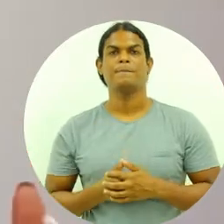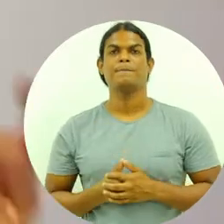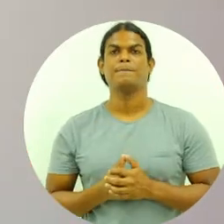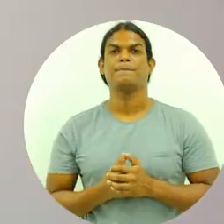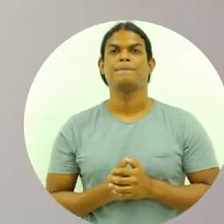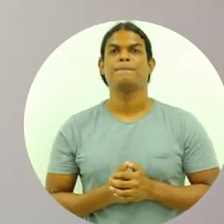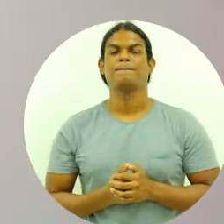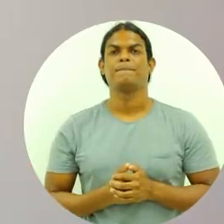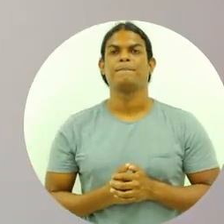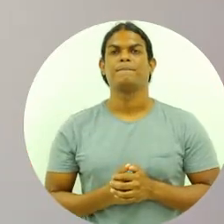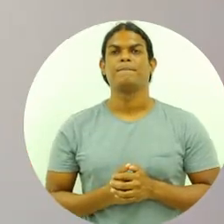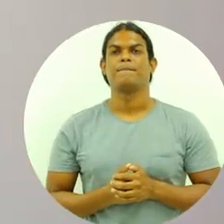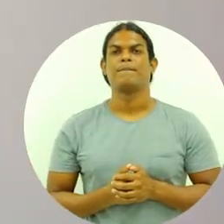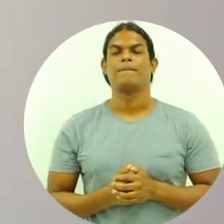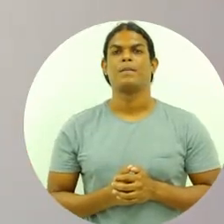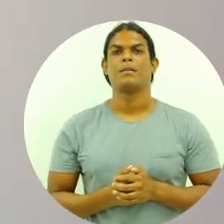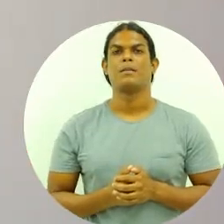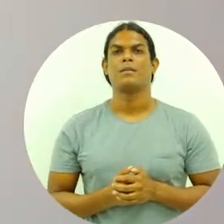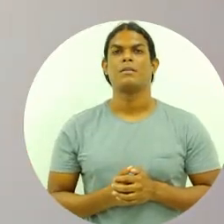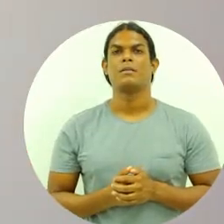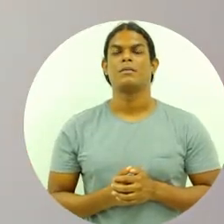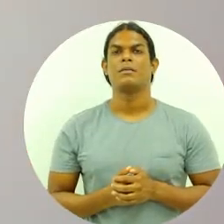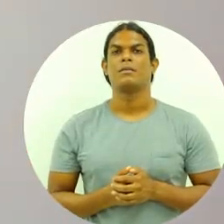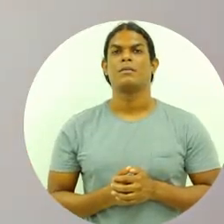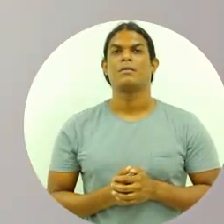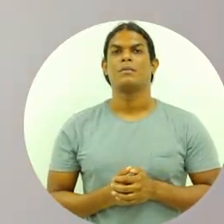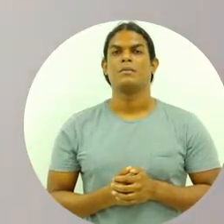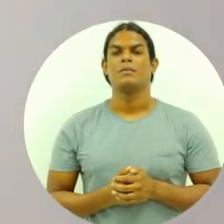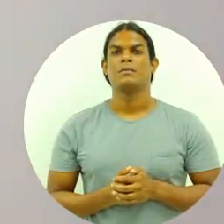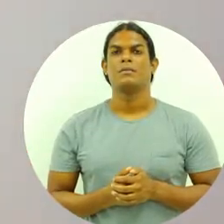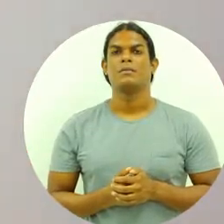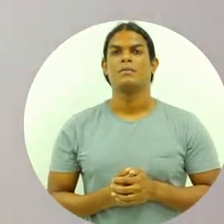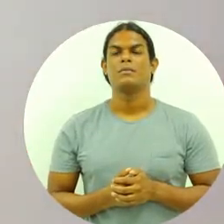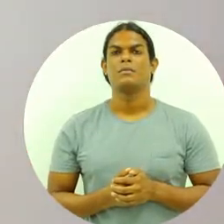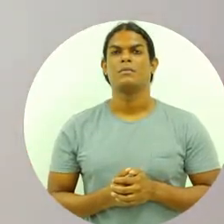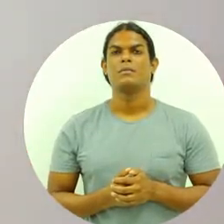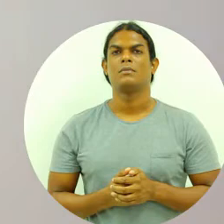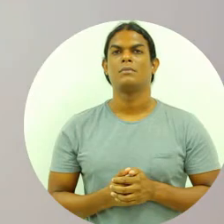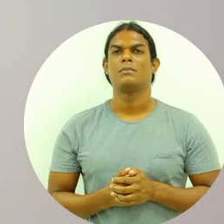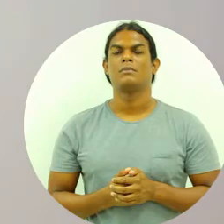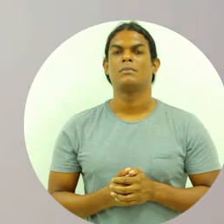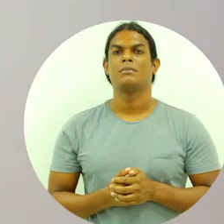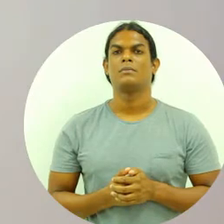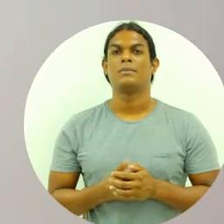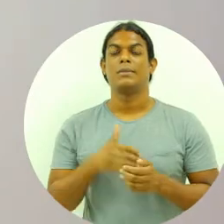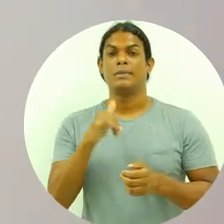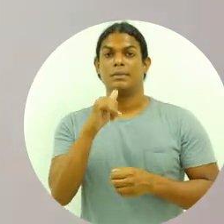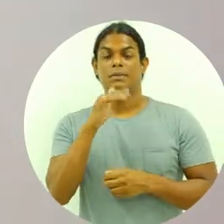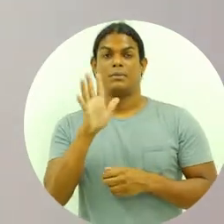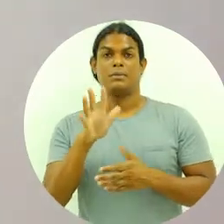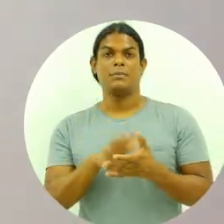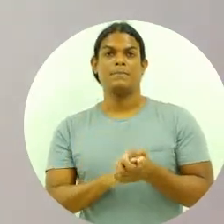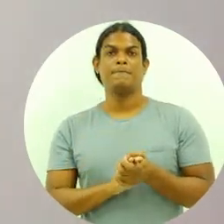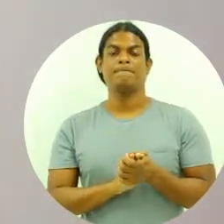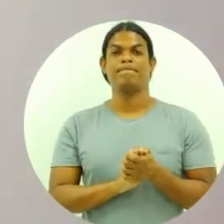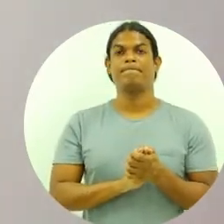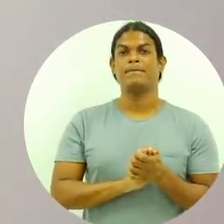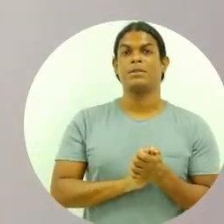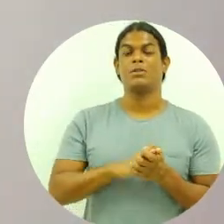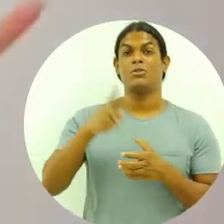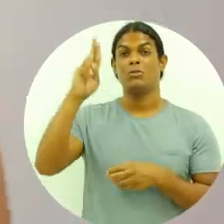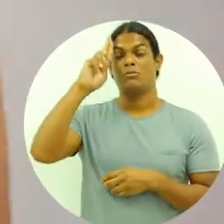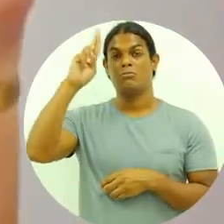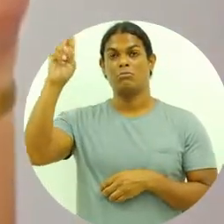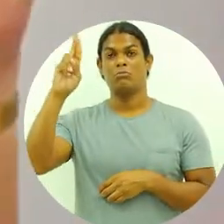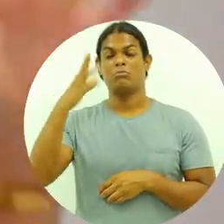do administrado. Mas existe um outro foco também, que é na pessoa do administrador, conforme falamos. Imaginemos que uma diretora de